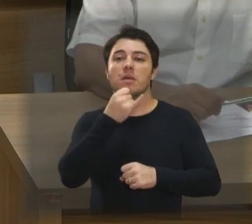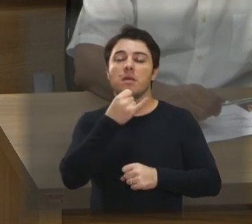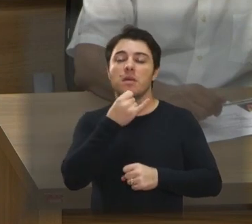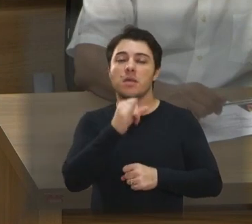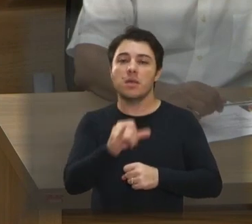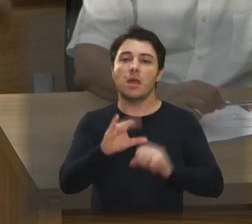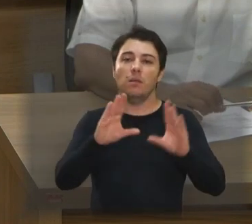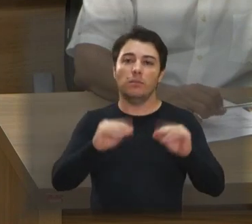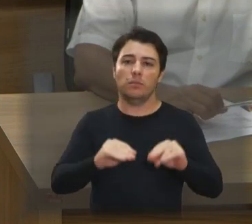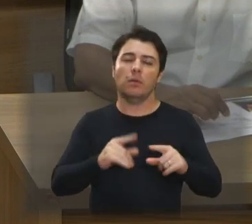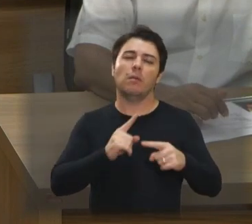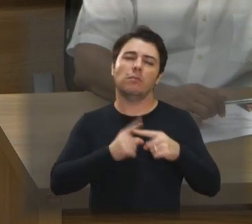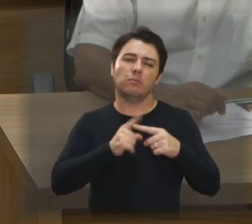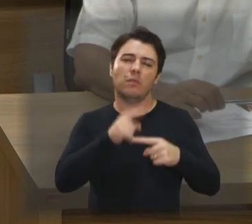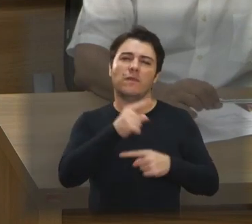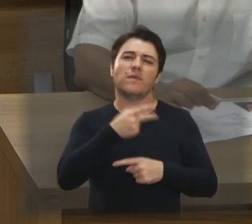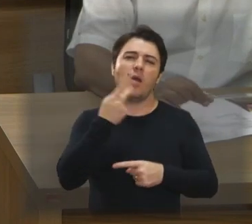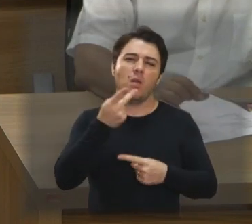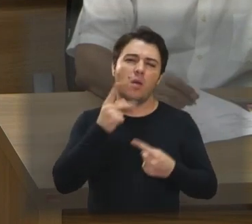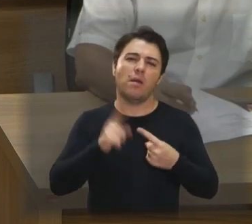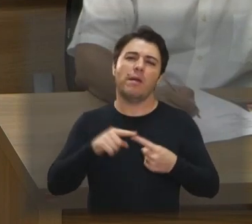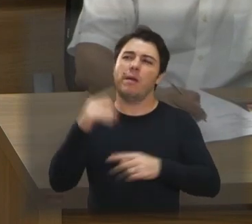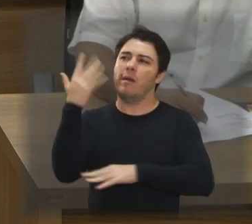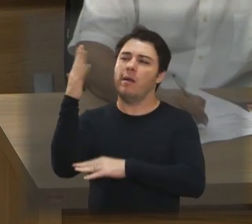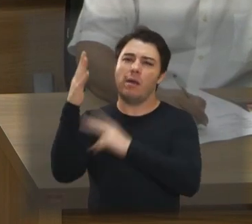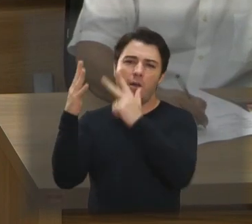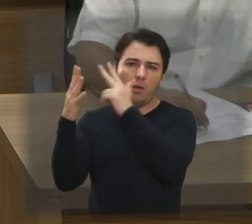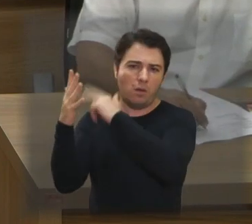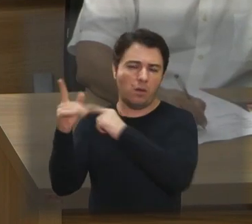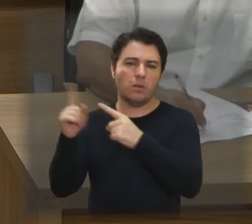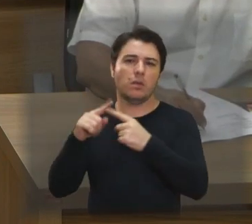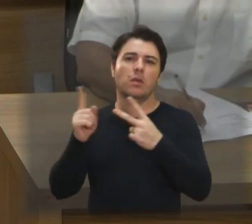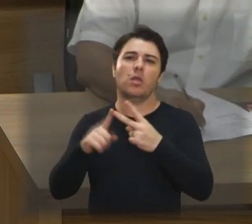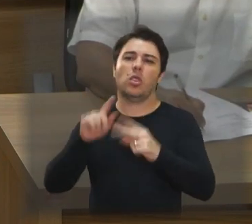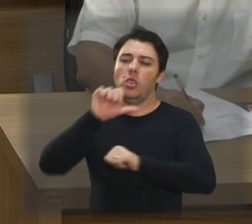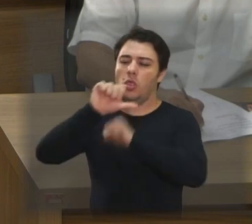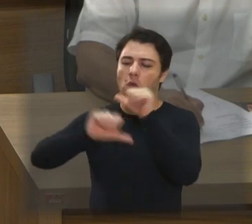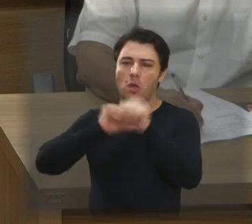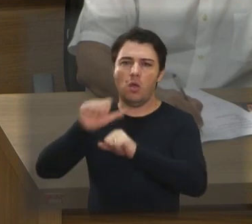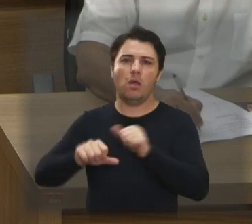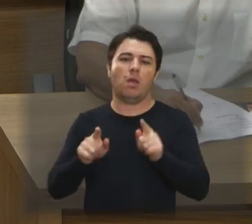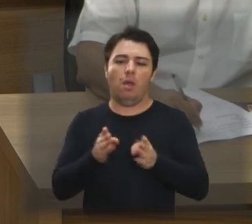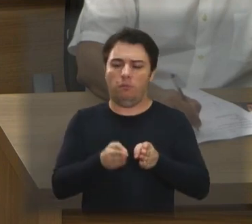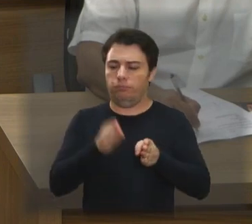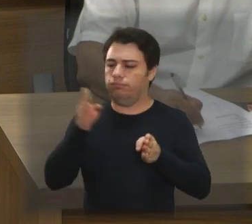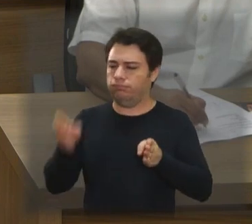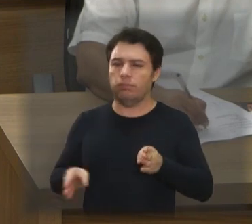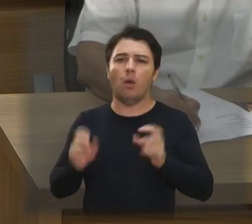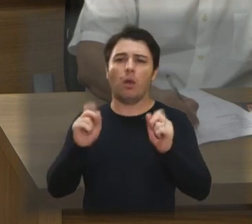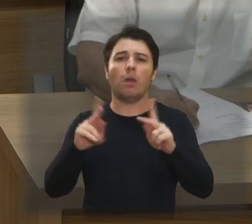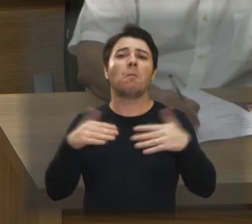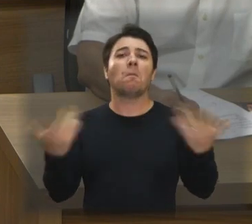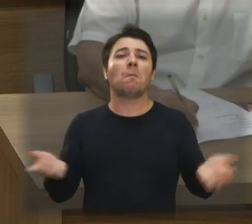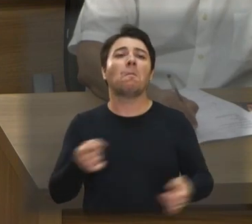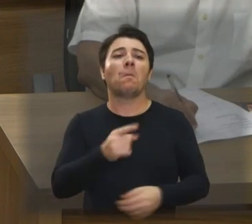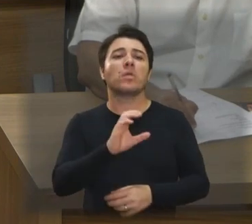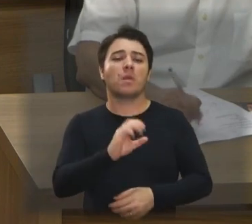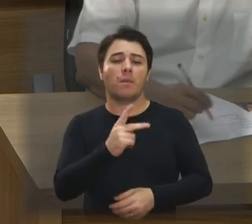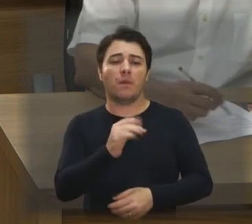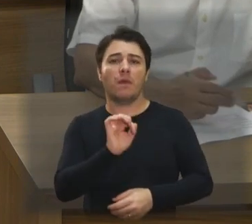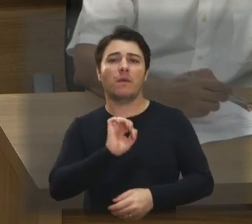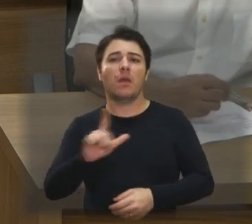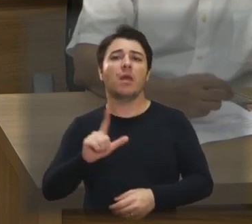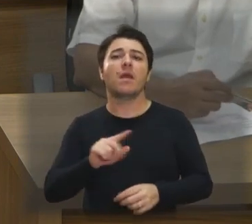que vocês vão tomando quanto a troca poda necessidade de ampliação e tudo mais mais Qual é